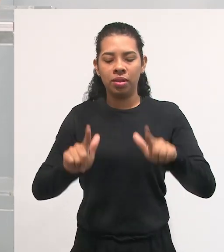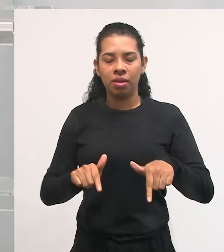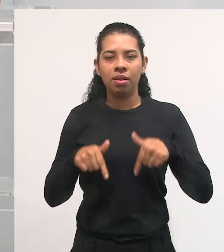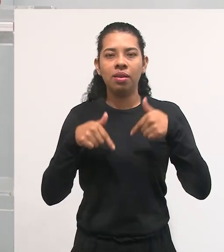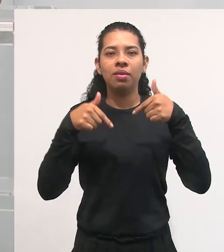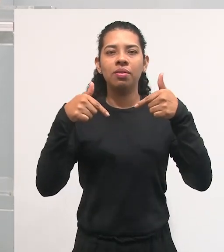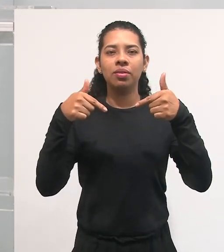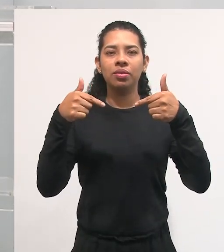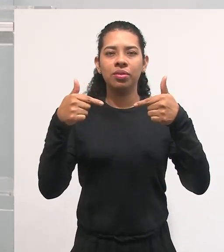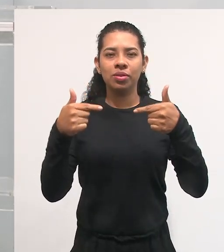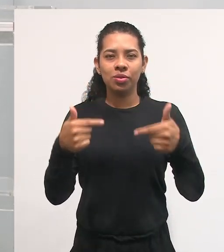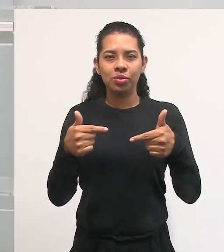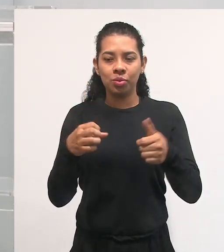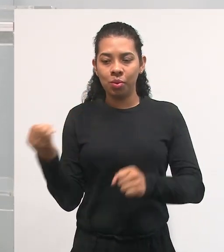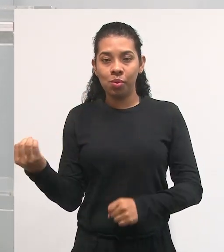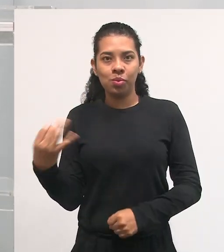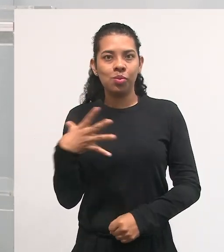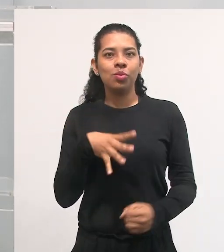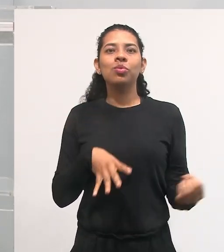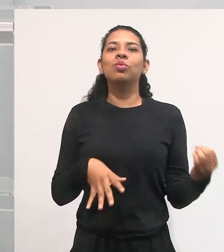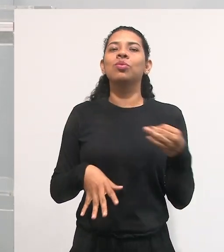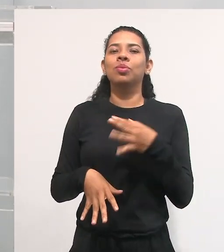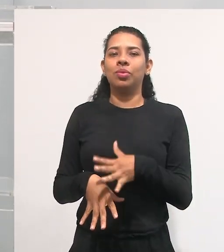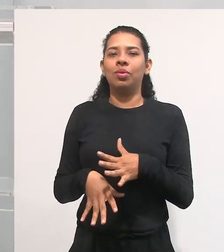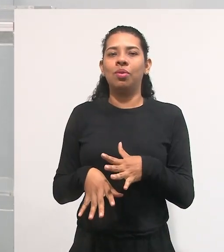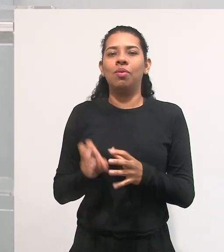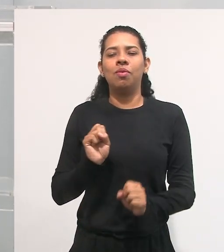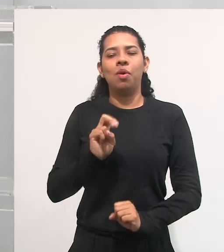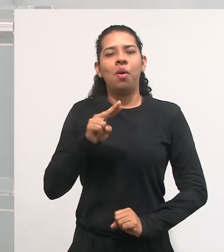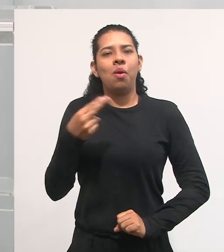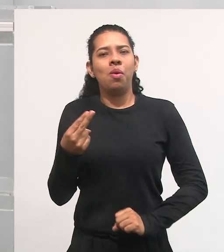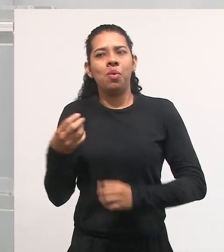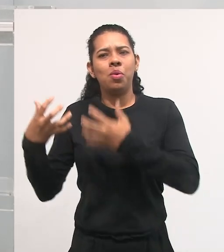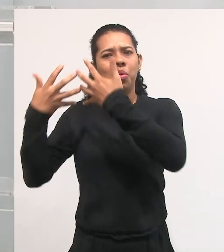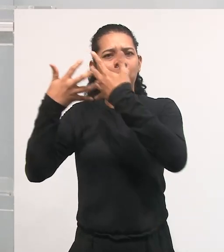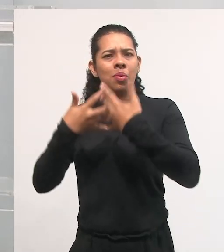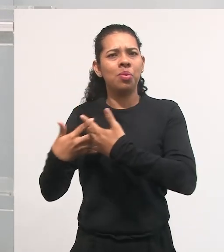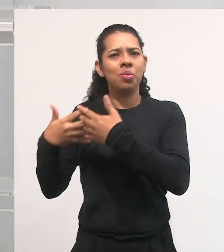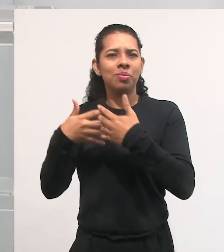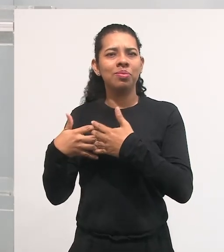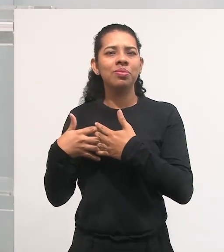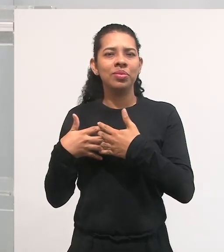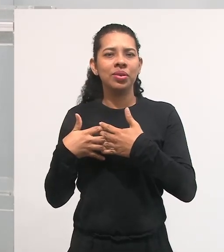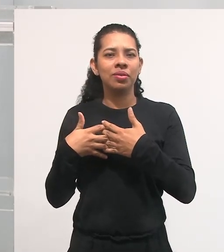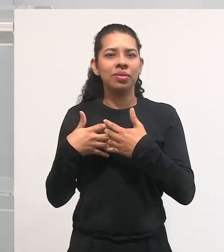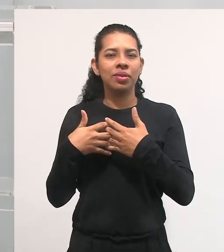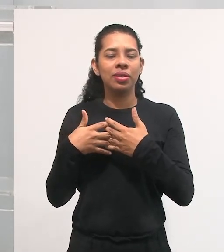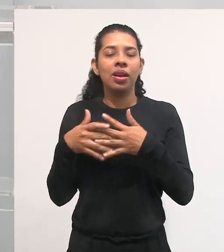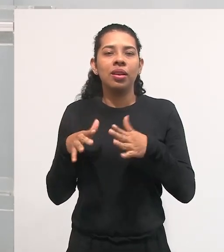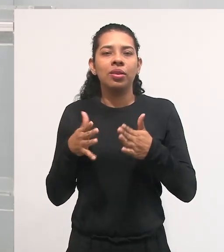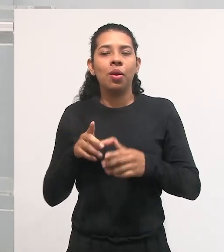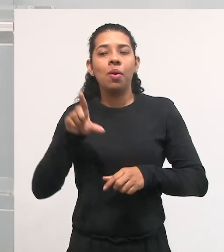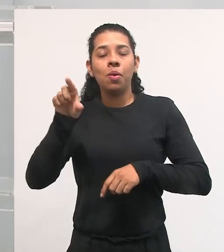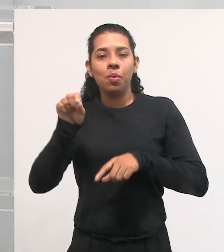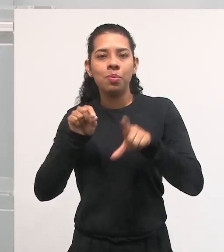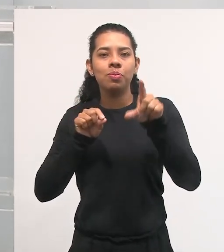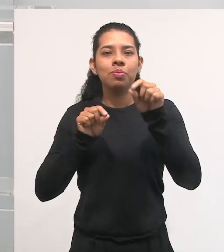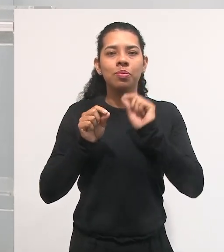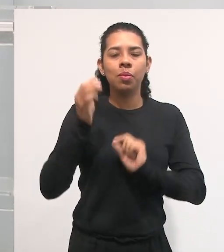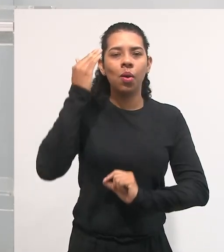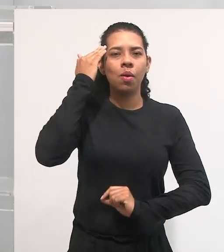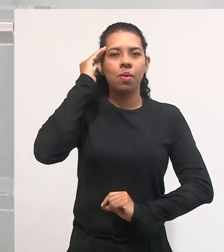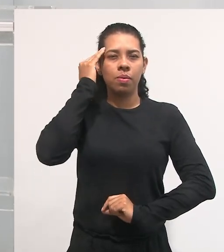atitudes e essas atitudes são inovadoras mas ao mesmo tempo geram um conflito Então dependendo do